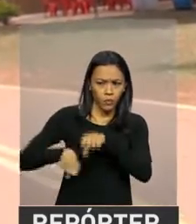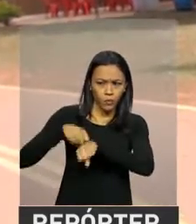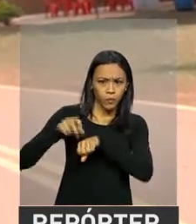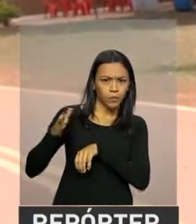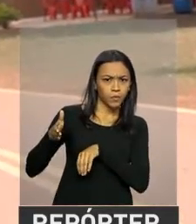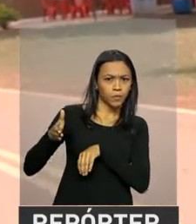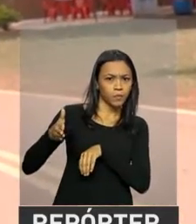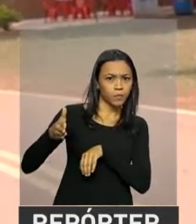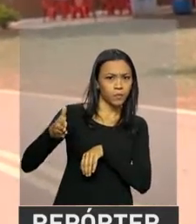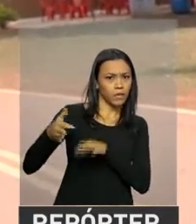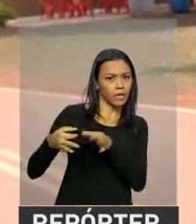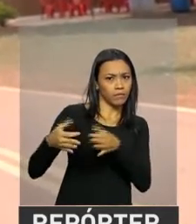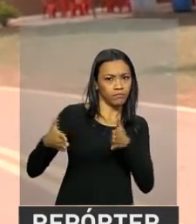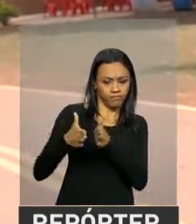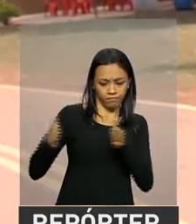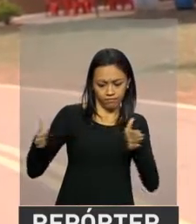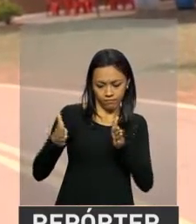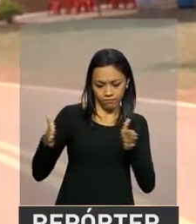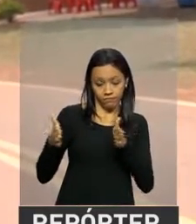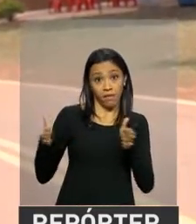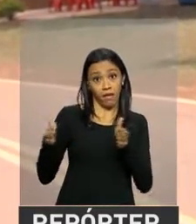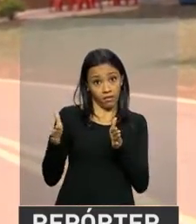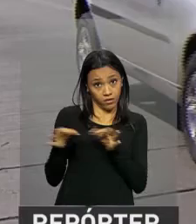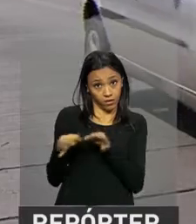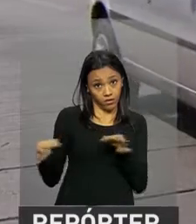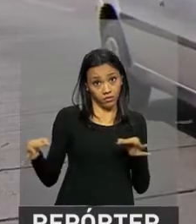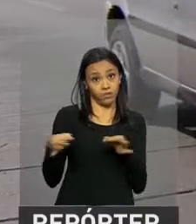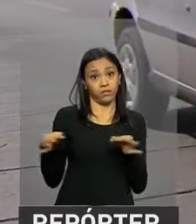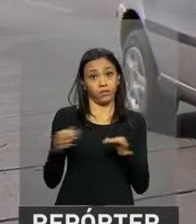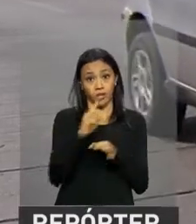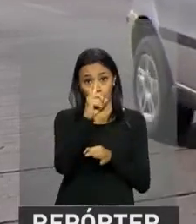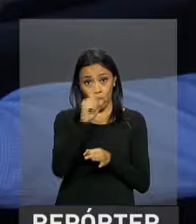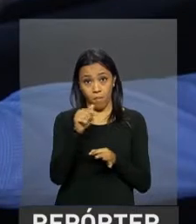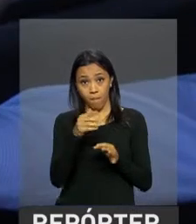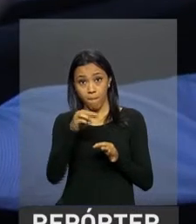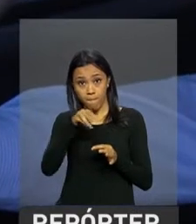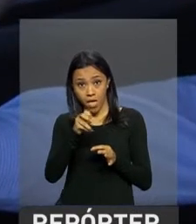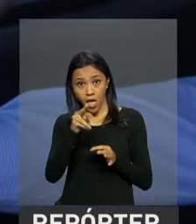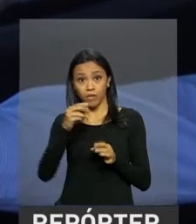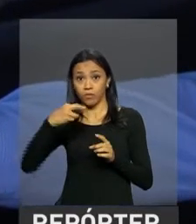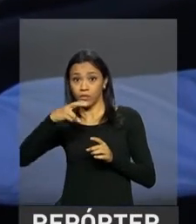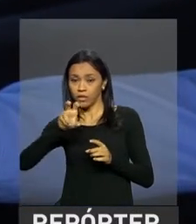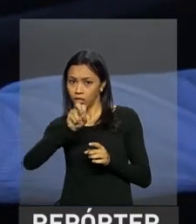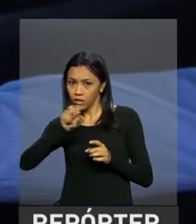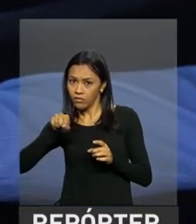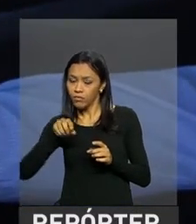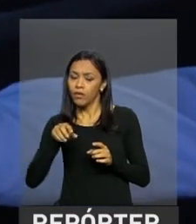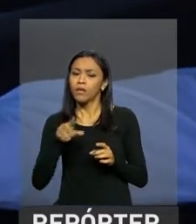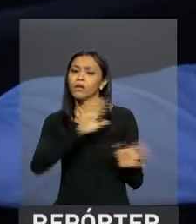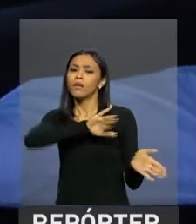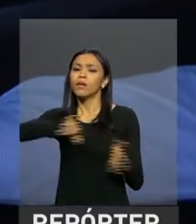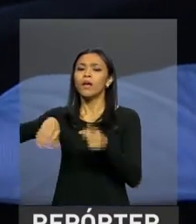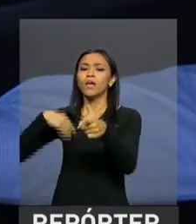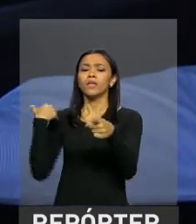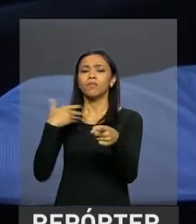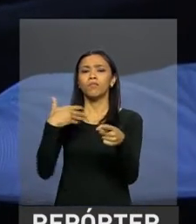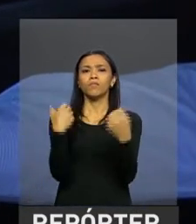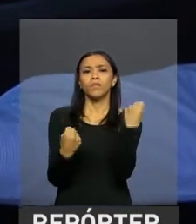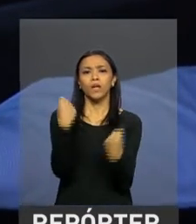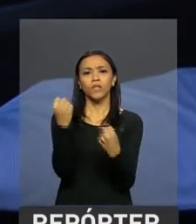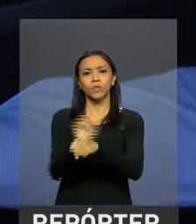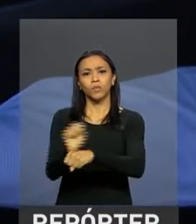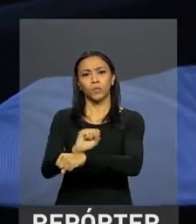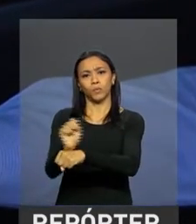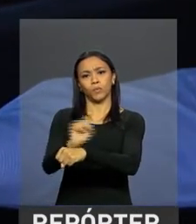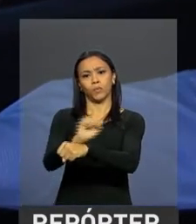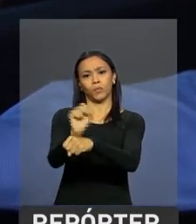distância de 1,5 metro, esperar a pessoa passar. E o motorista? Eu saio de casa como profissional do trânsito para dirigir. Acho que